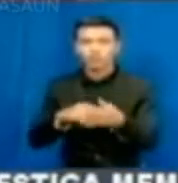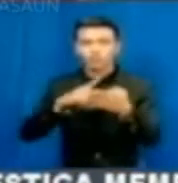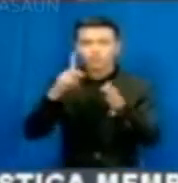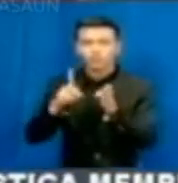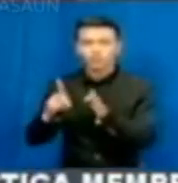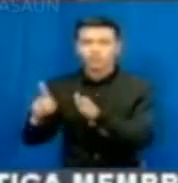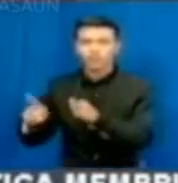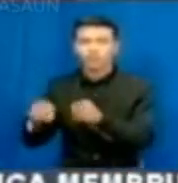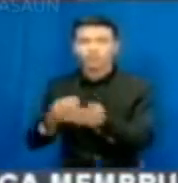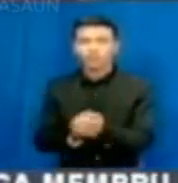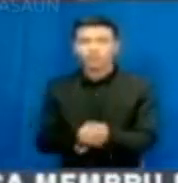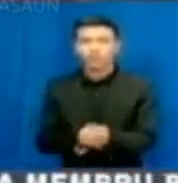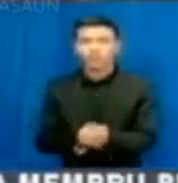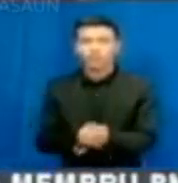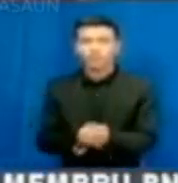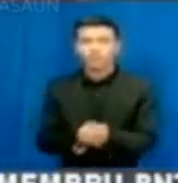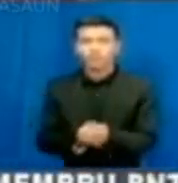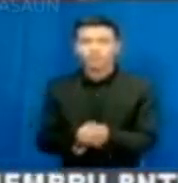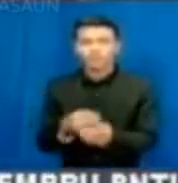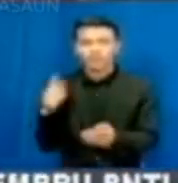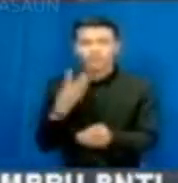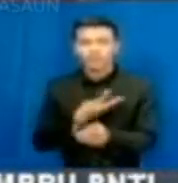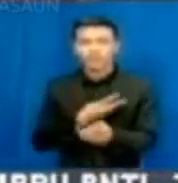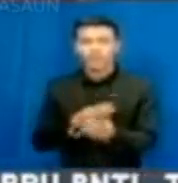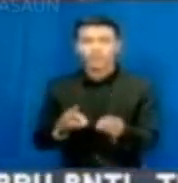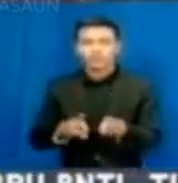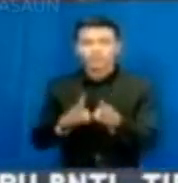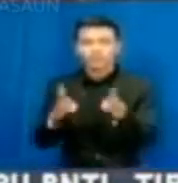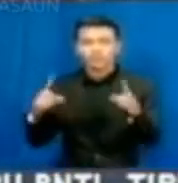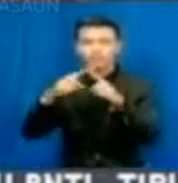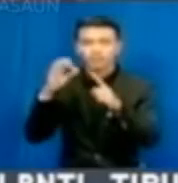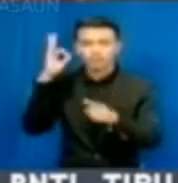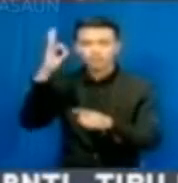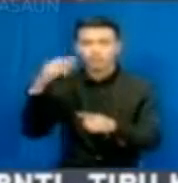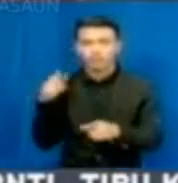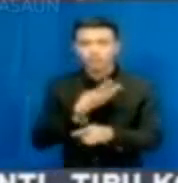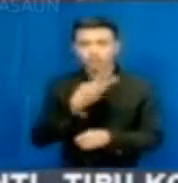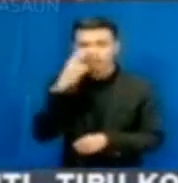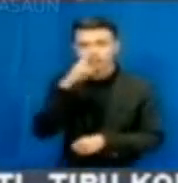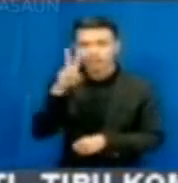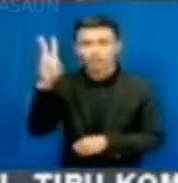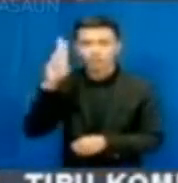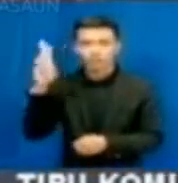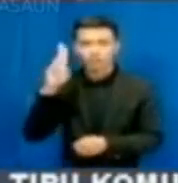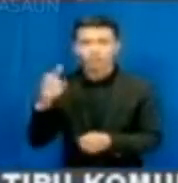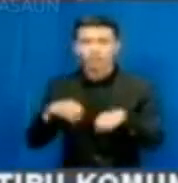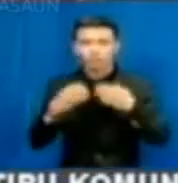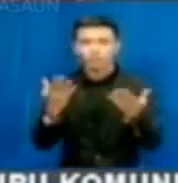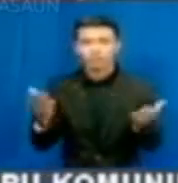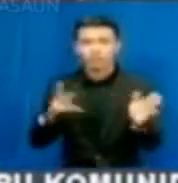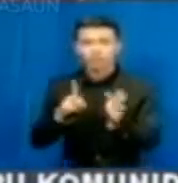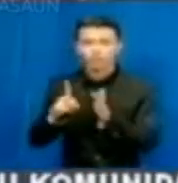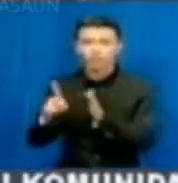planeamento, monitorização, avaliação, sistema informática, que está bolo de handalam para o futuro, nebe ma que está controla gasto sira, nebe que